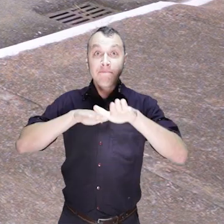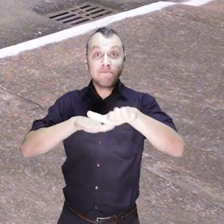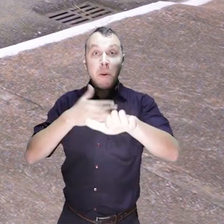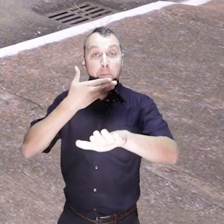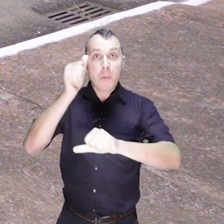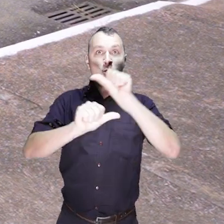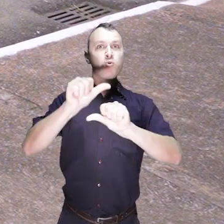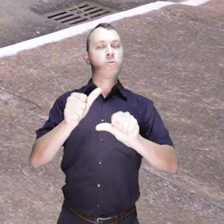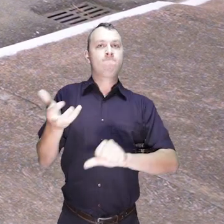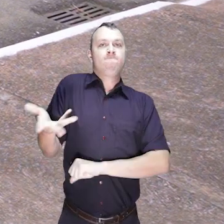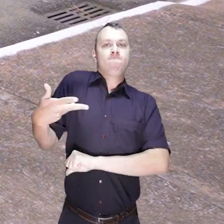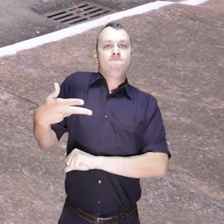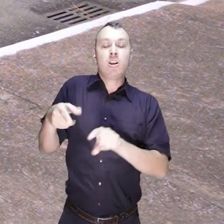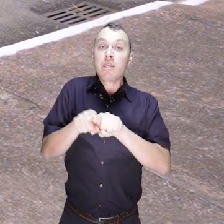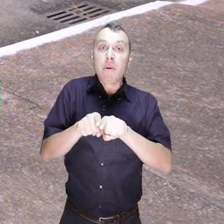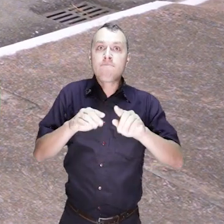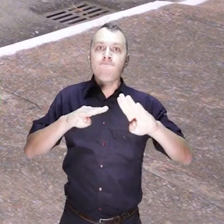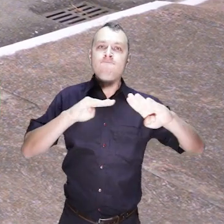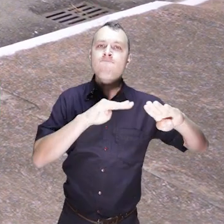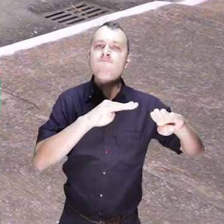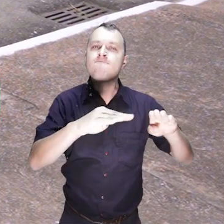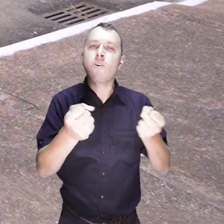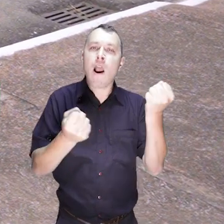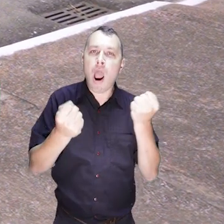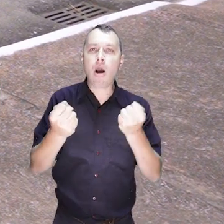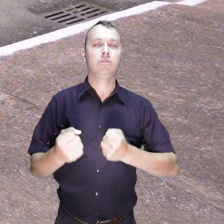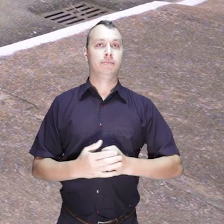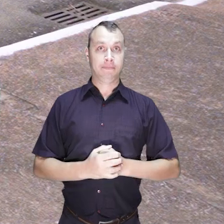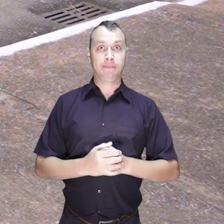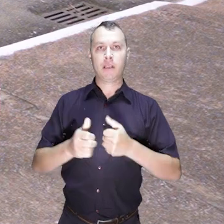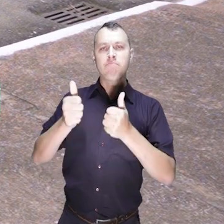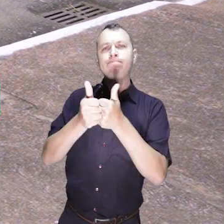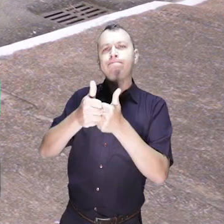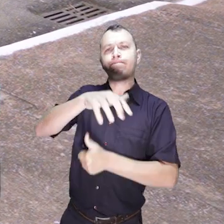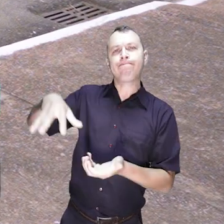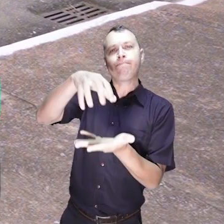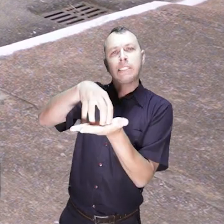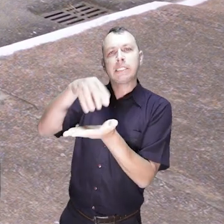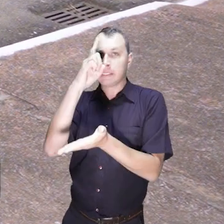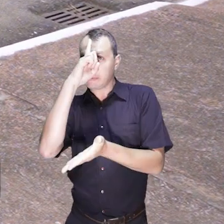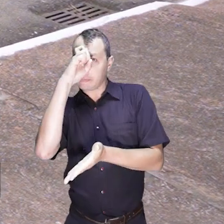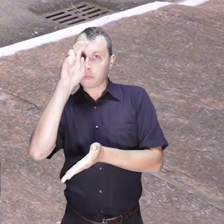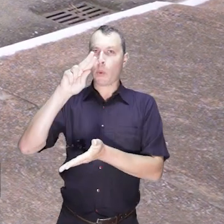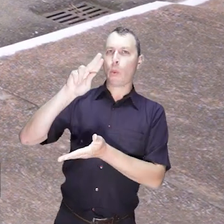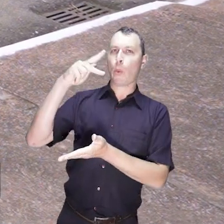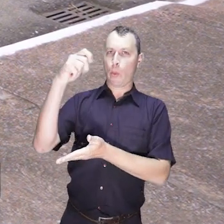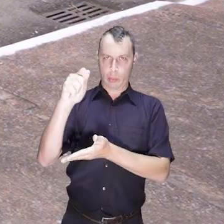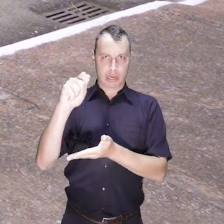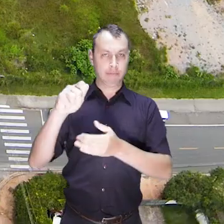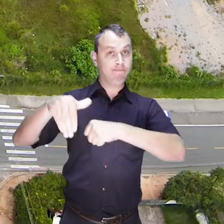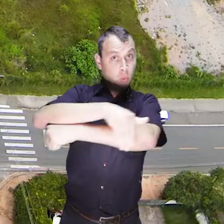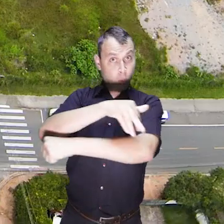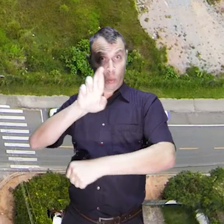Para melhorar o fluxo do trânsito e ampliar as vagas de estacionamento nos arredores da unidade de pronto atendimento de Pinhais, a